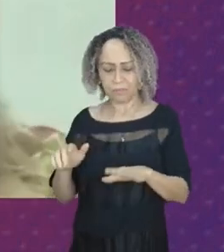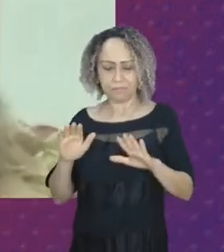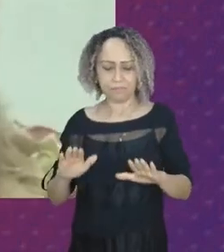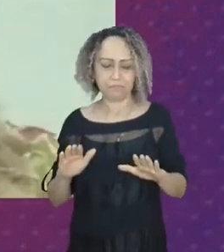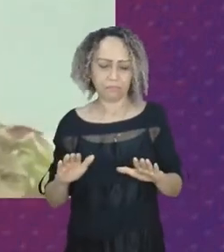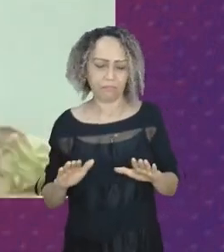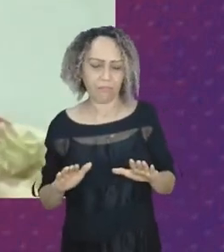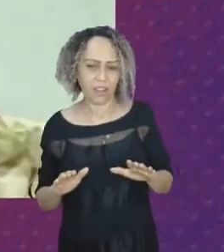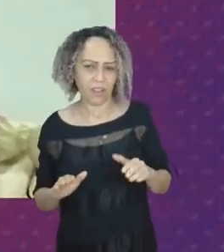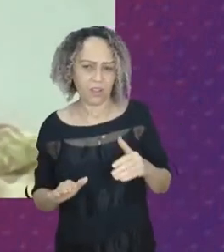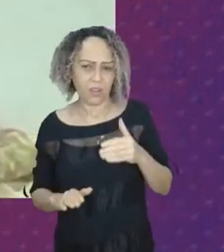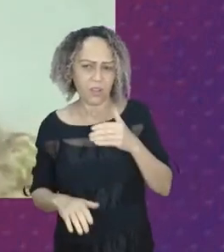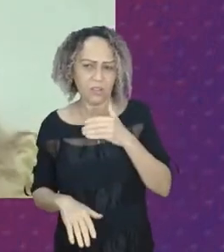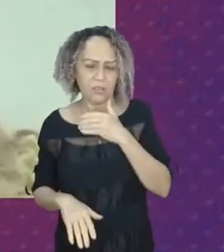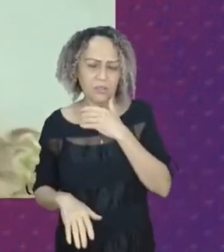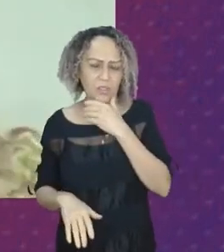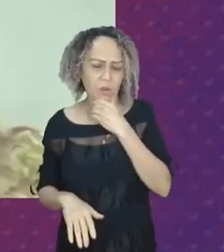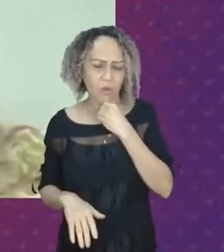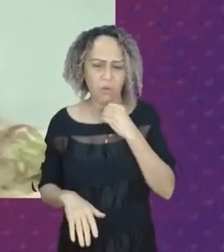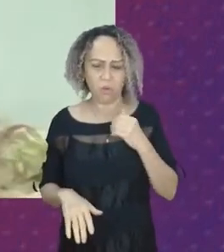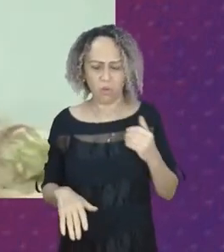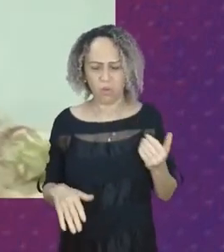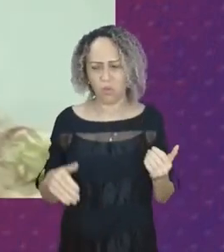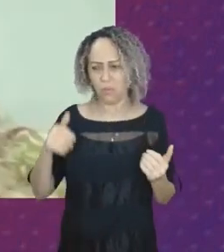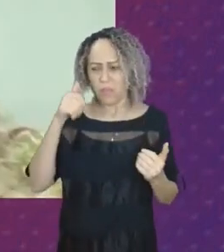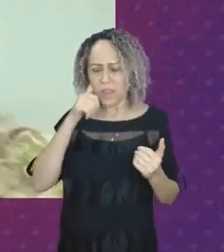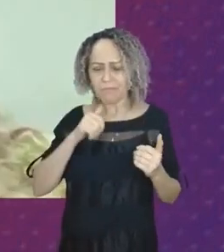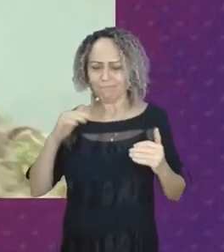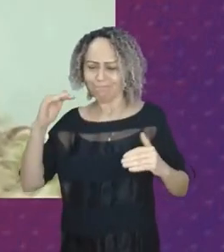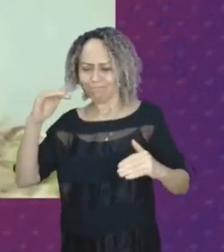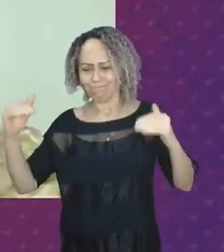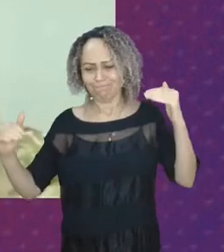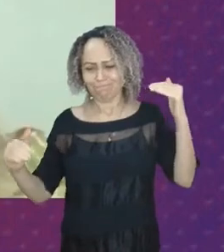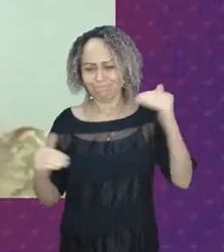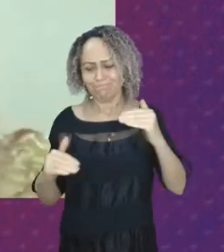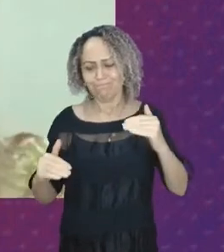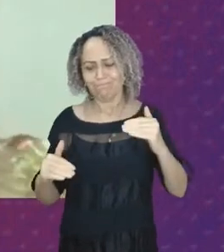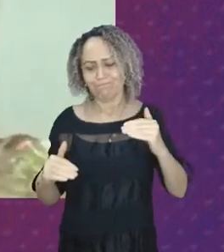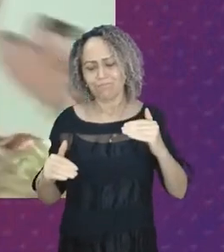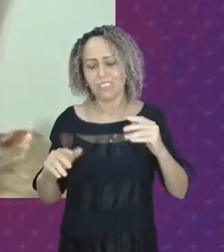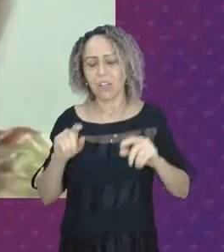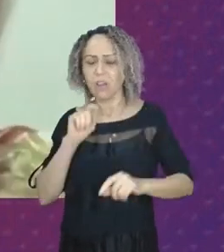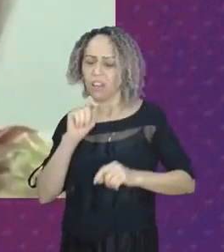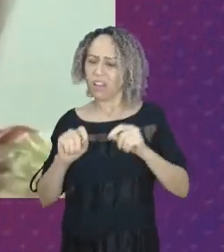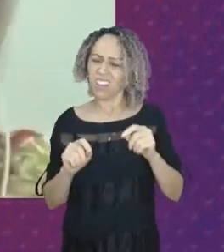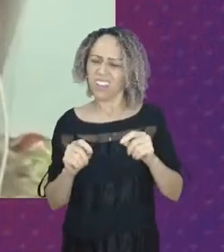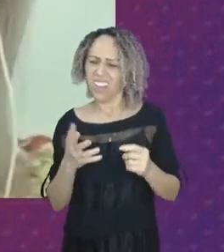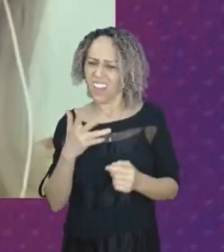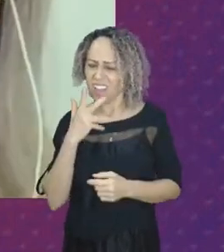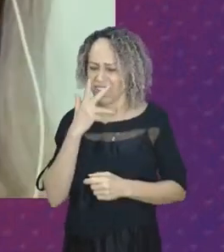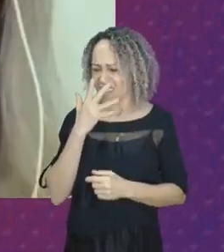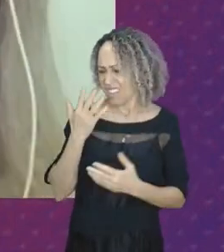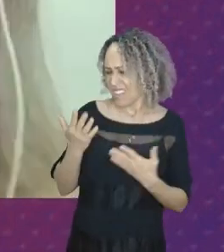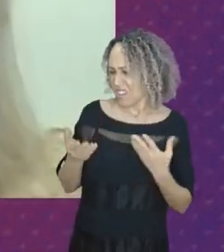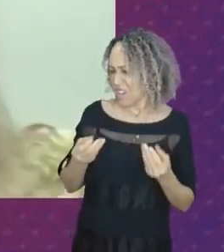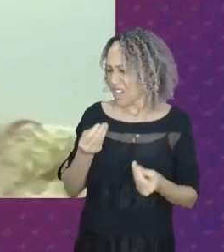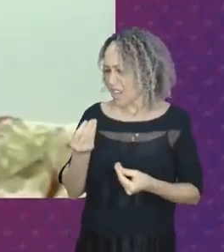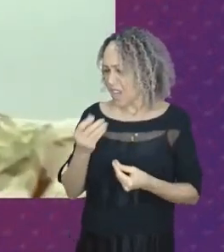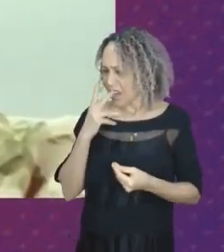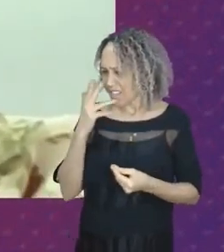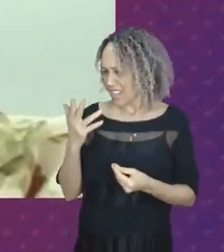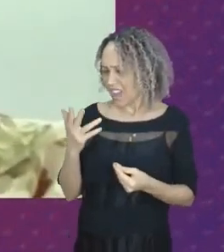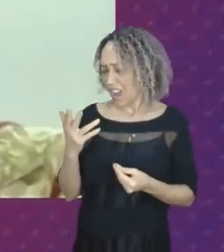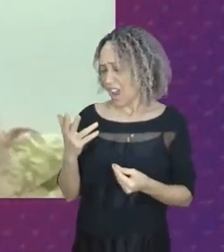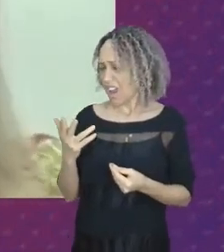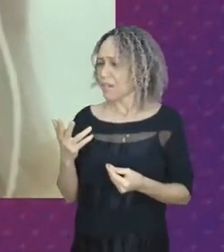entre os gêneros, né? Se constrói uma visão, um estereótipo de qual deve ser o comportamento